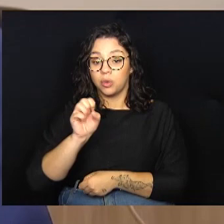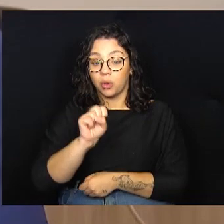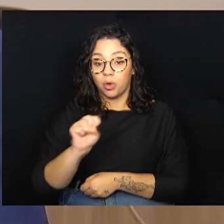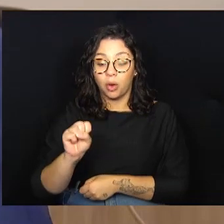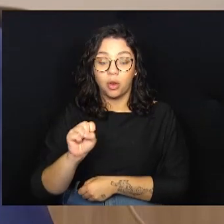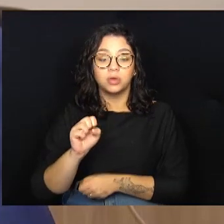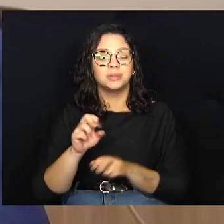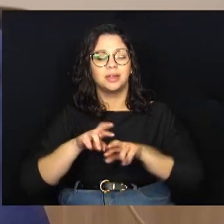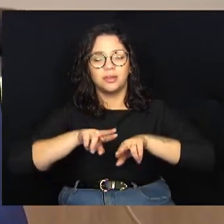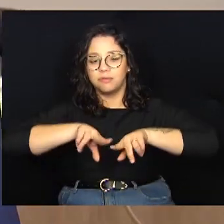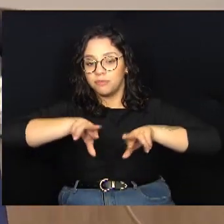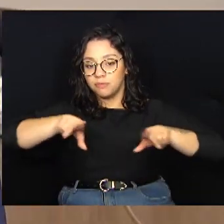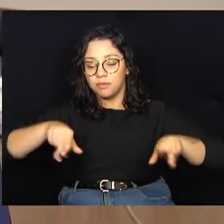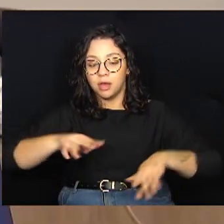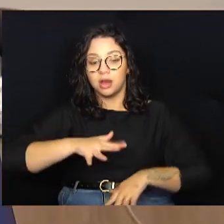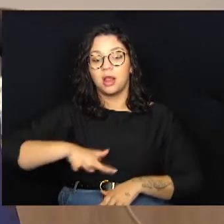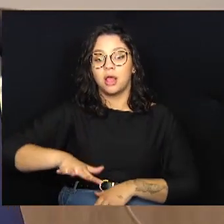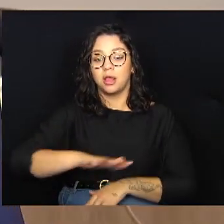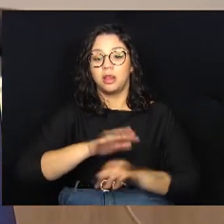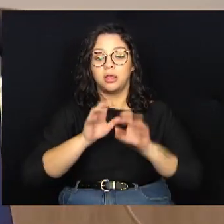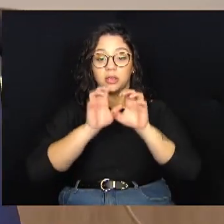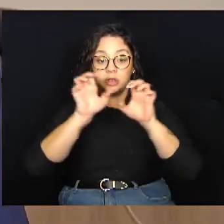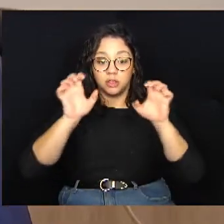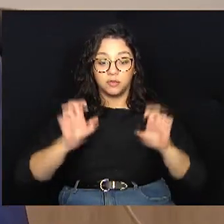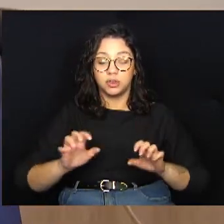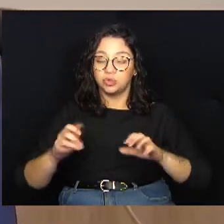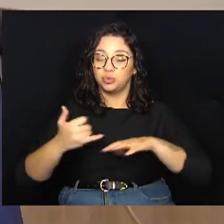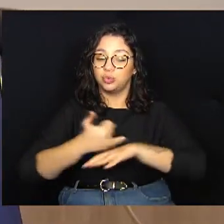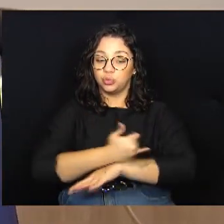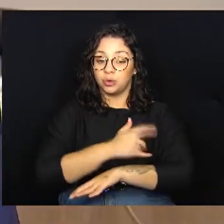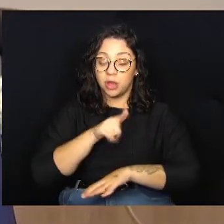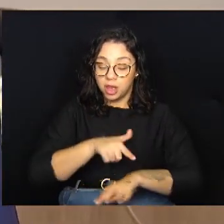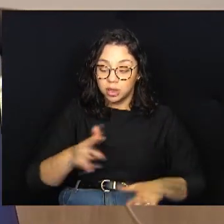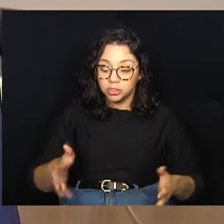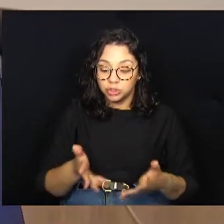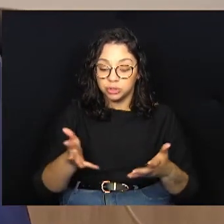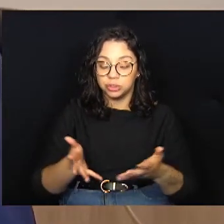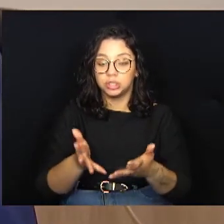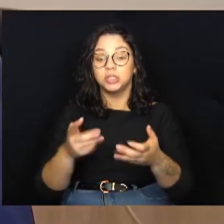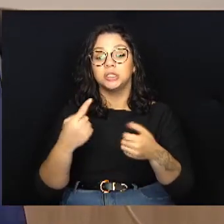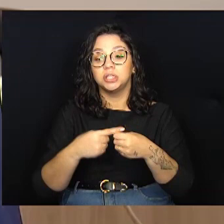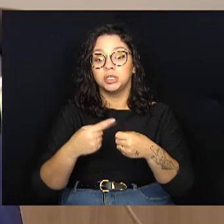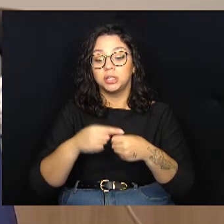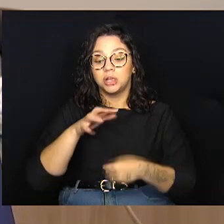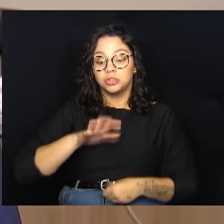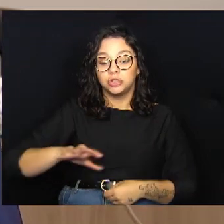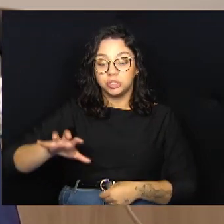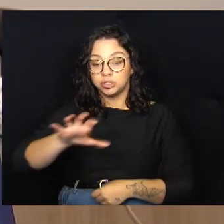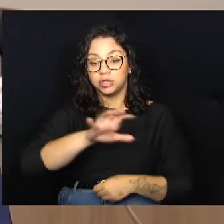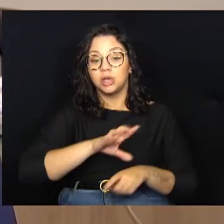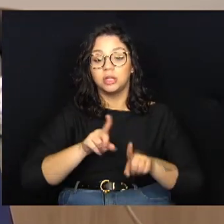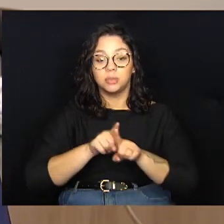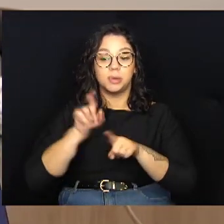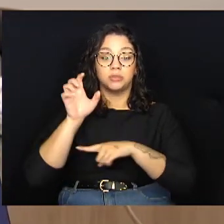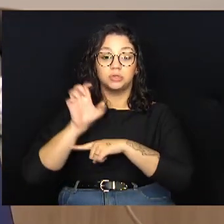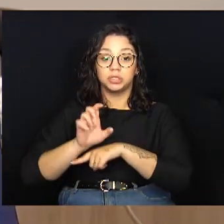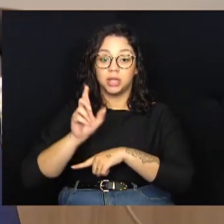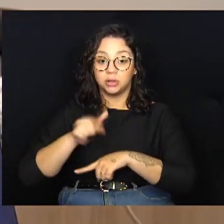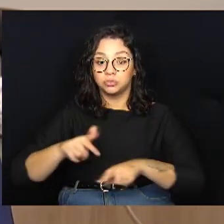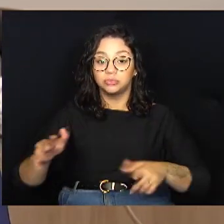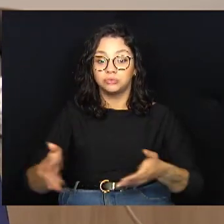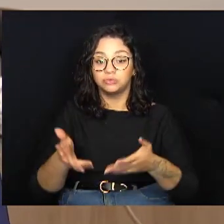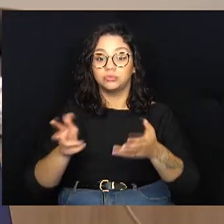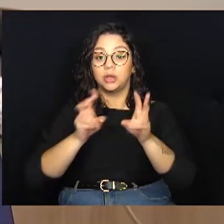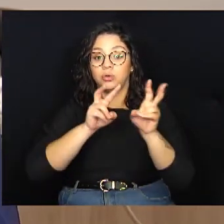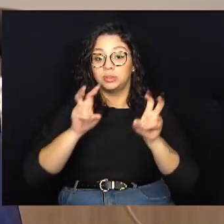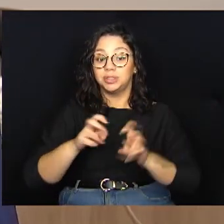como infraestrutura. Temos sim que incentivar toda a cidade da nossa região e do nosso estado a levar esse tema a sério e